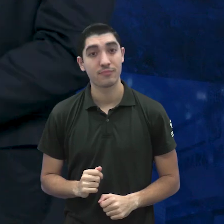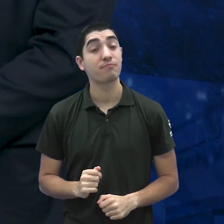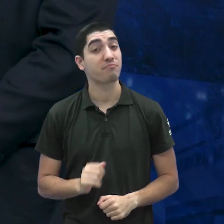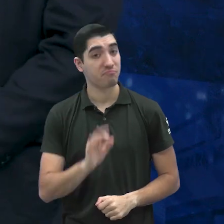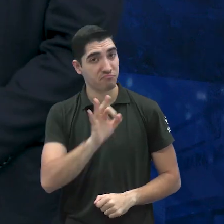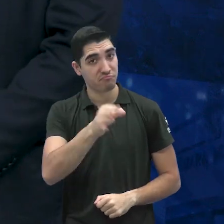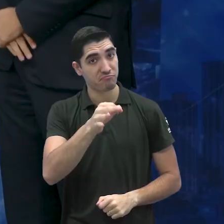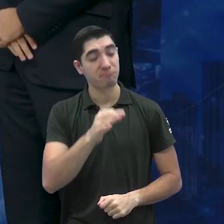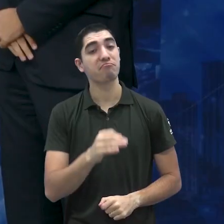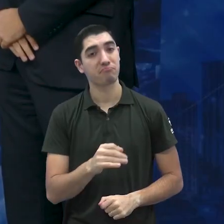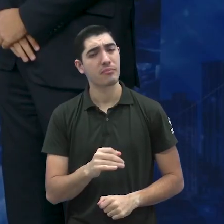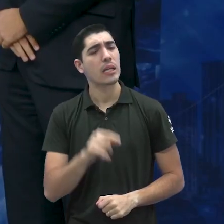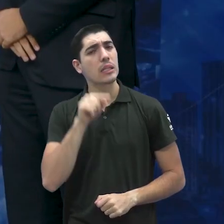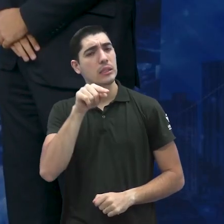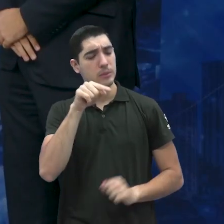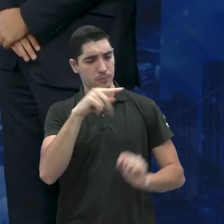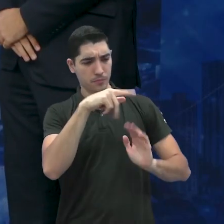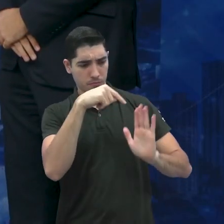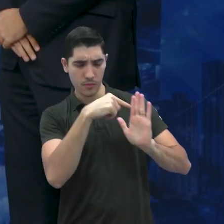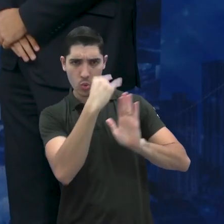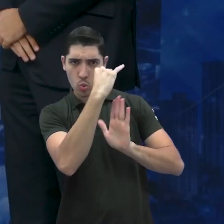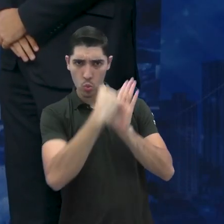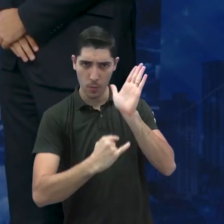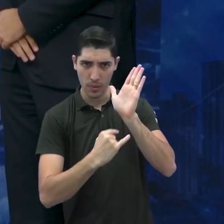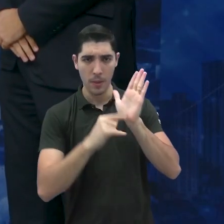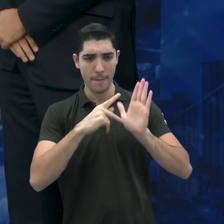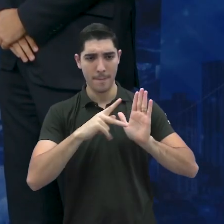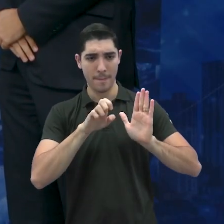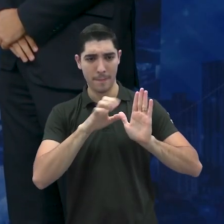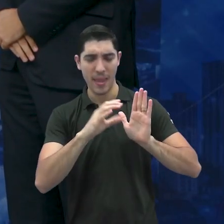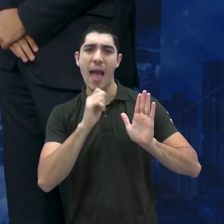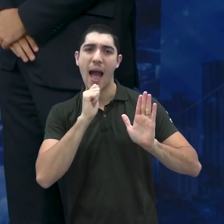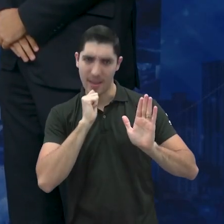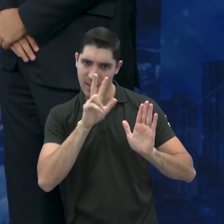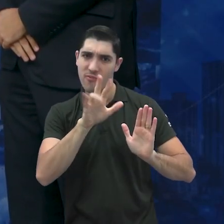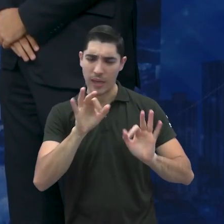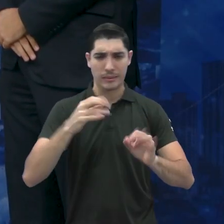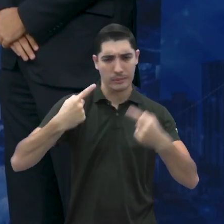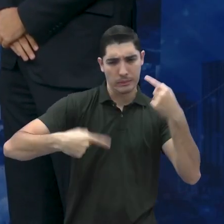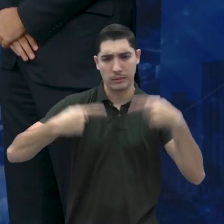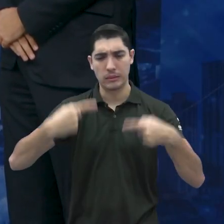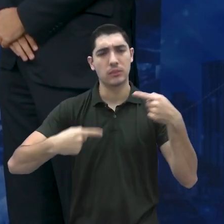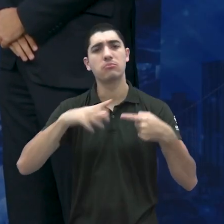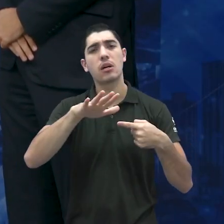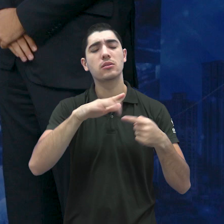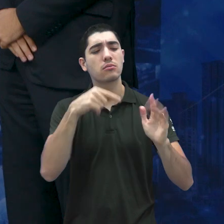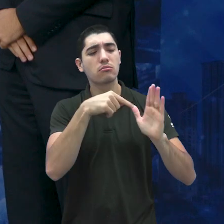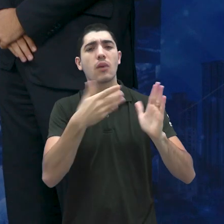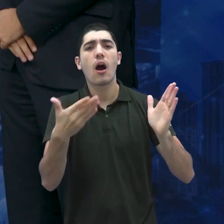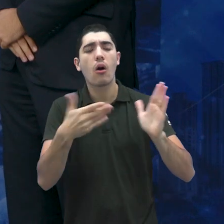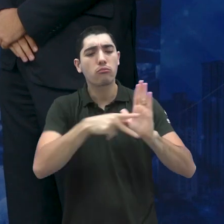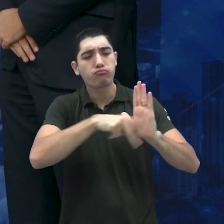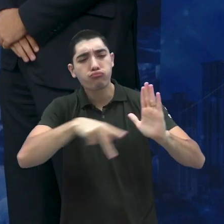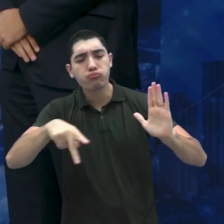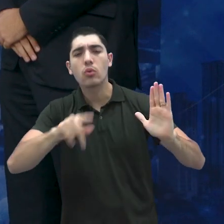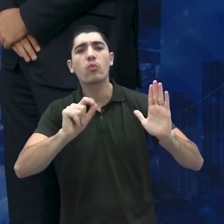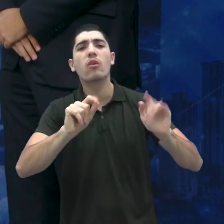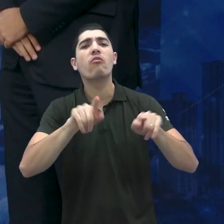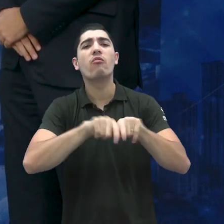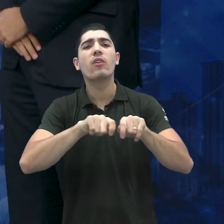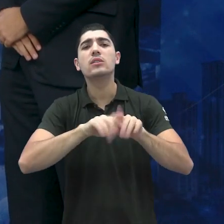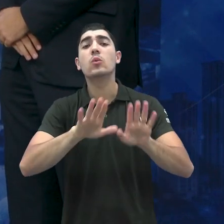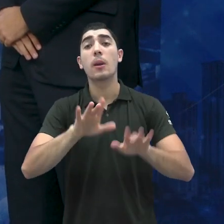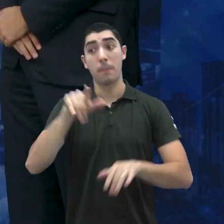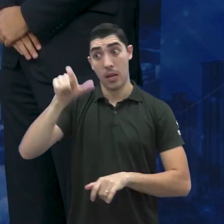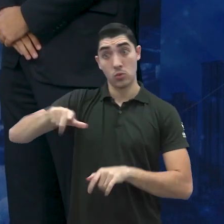discussão para presidente. Perfeito. Essa PEC ela ainda vai ser bastante discutida, né? Quais são os próximos passos dela também e por que